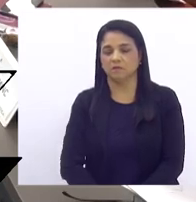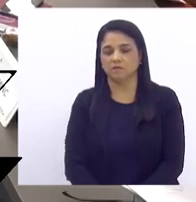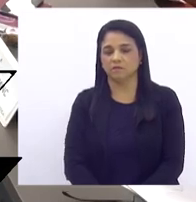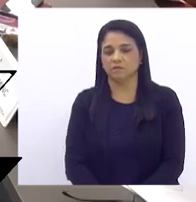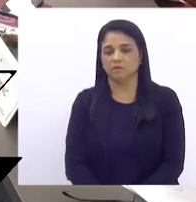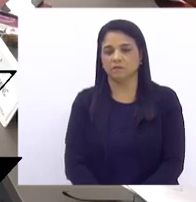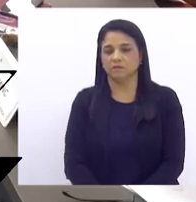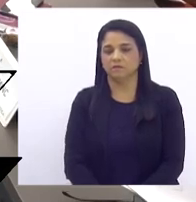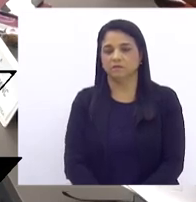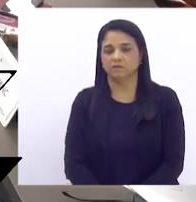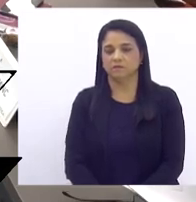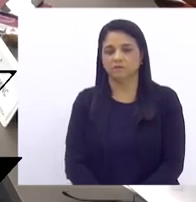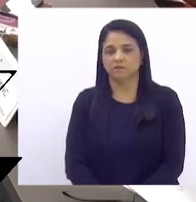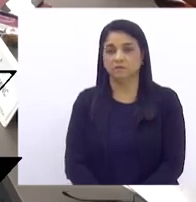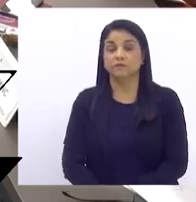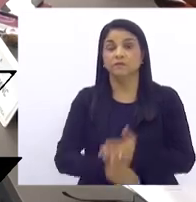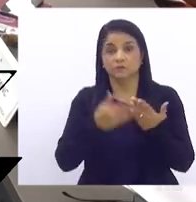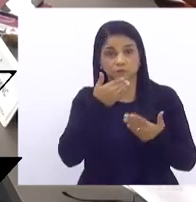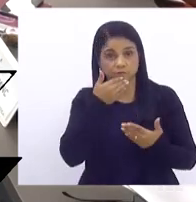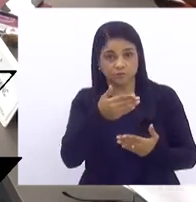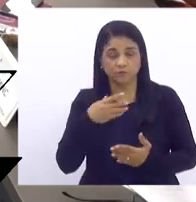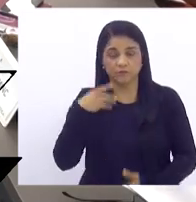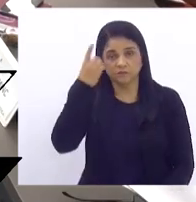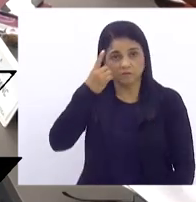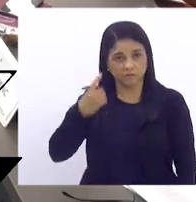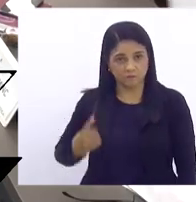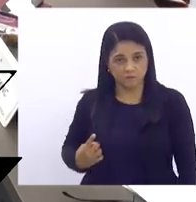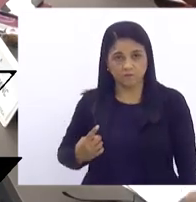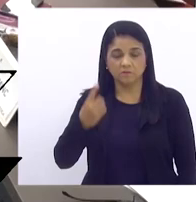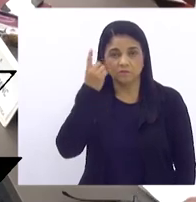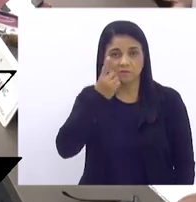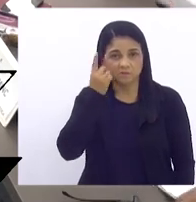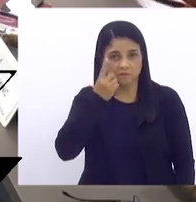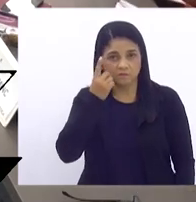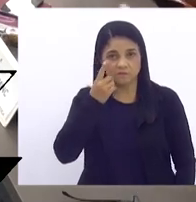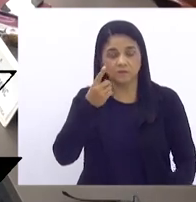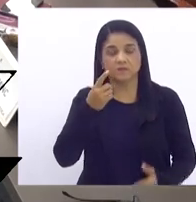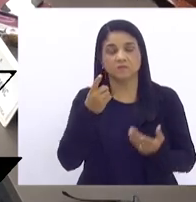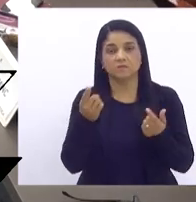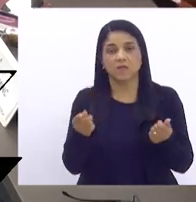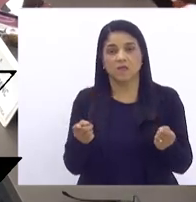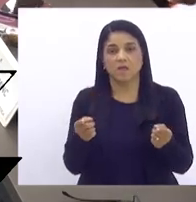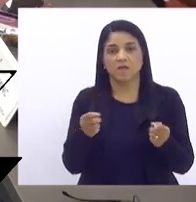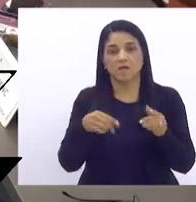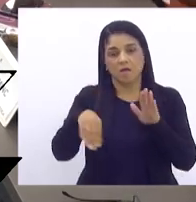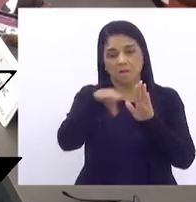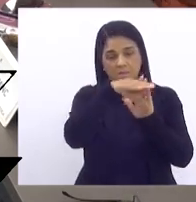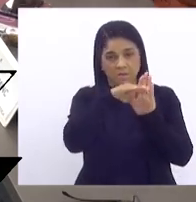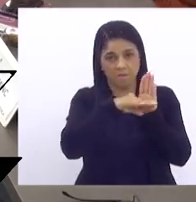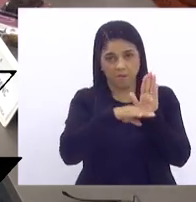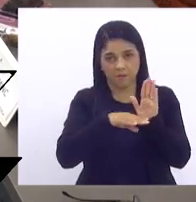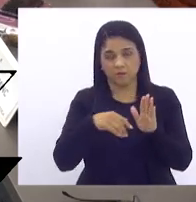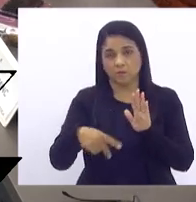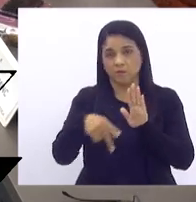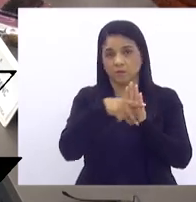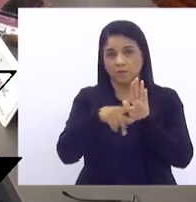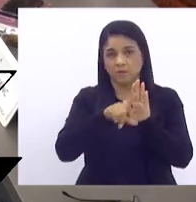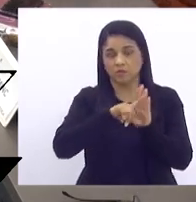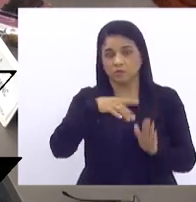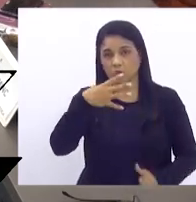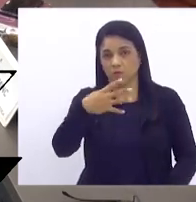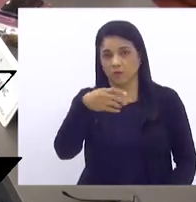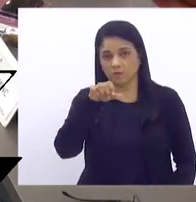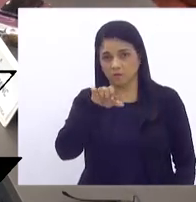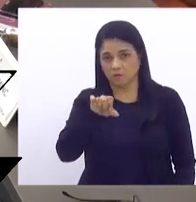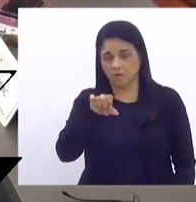Bem, conforme solicitação do deputado Dani Balbi, chamar os trabalhos à ordem para inverter a pauta e cantar o projeto 49. Quem é o